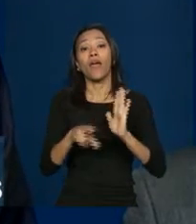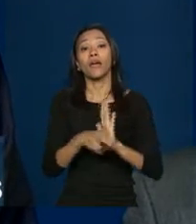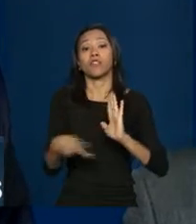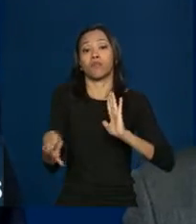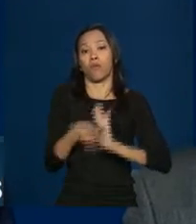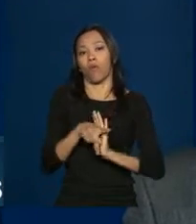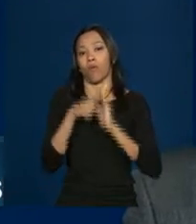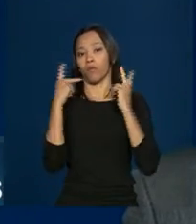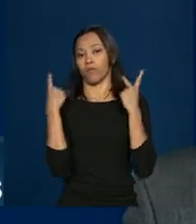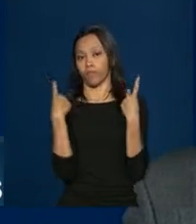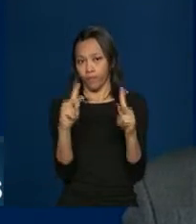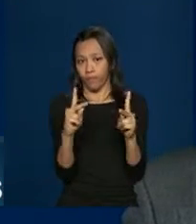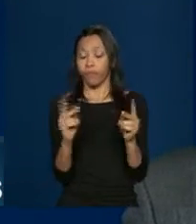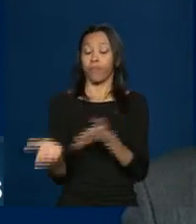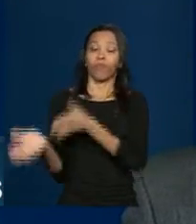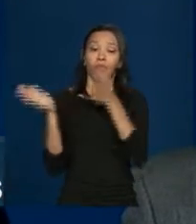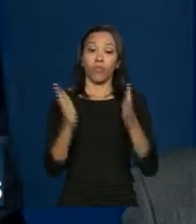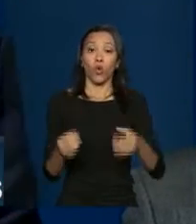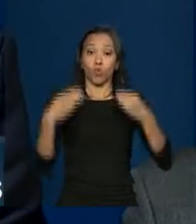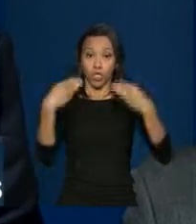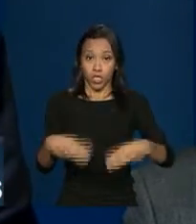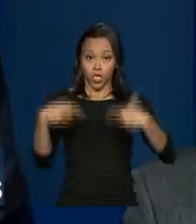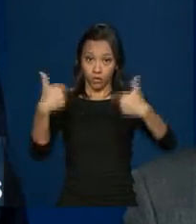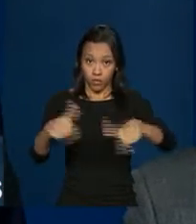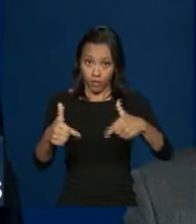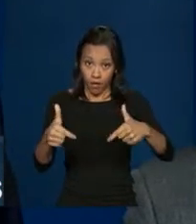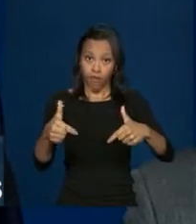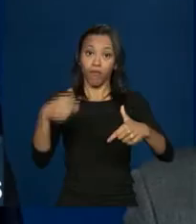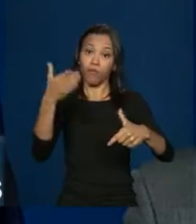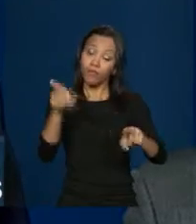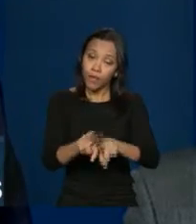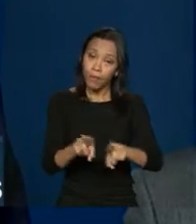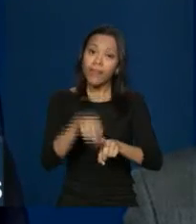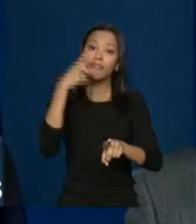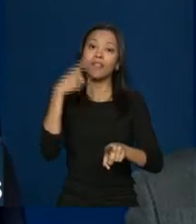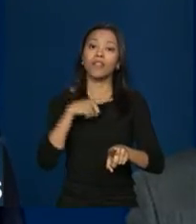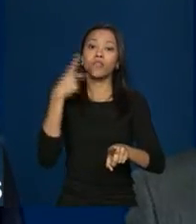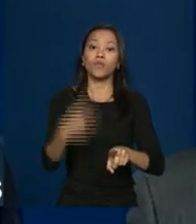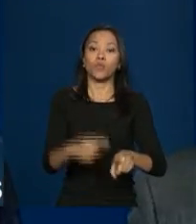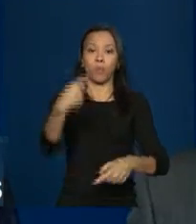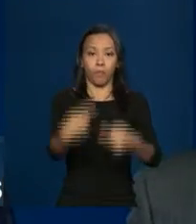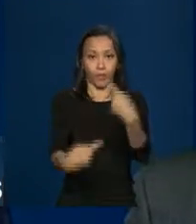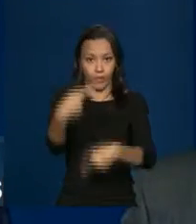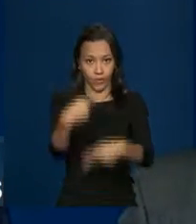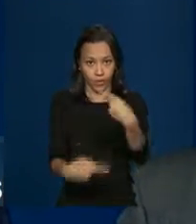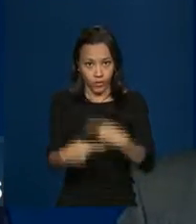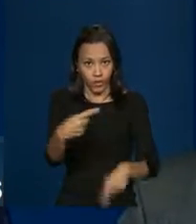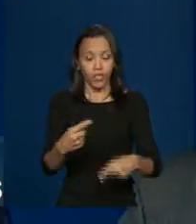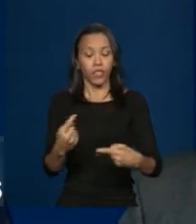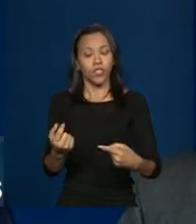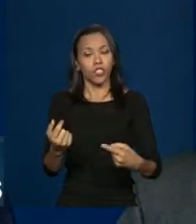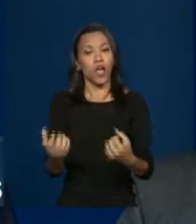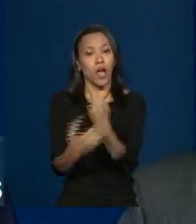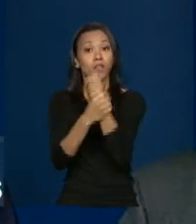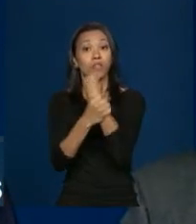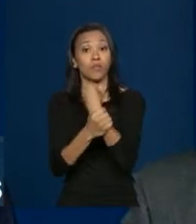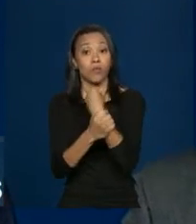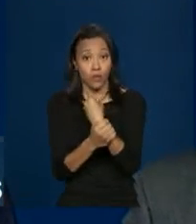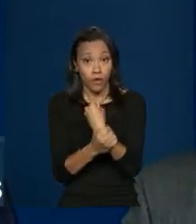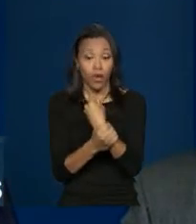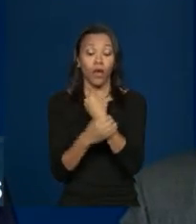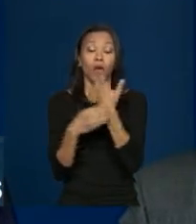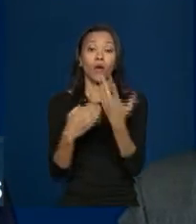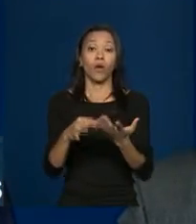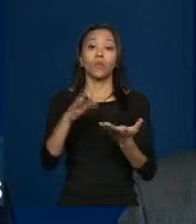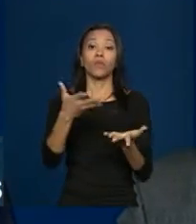tráfico. O Ministério do Trabalho e Emprego tem essa política de garantia de seguro-desemprego para